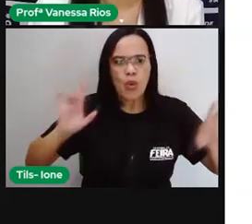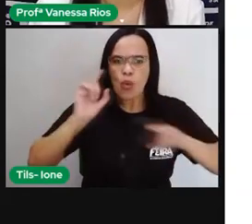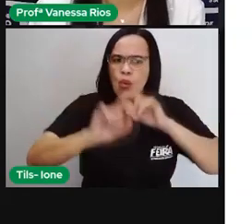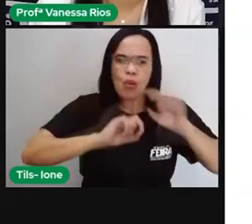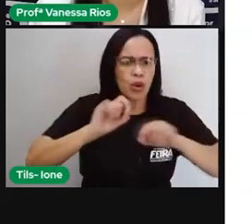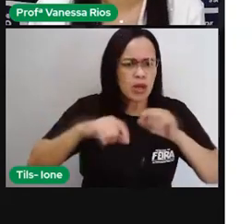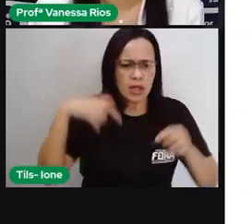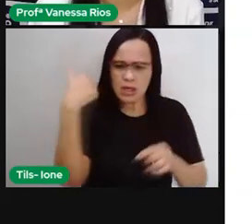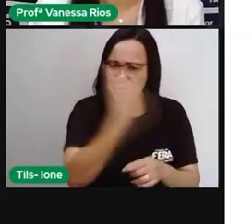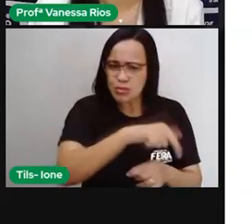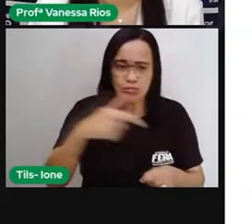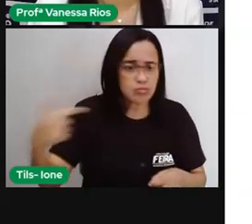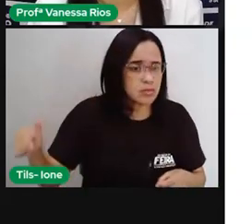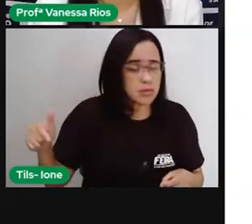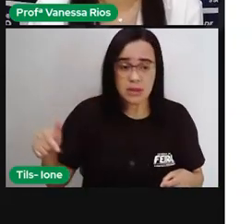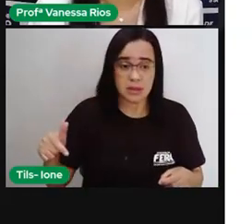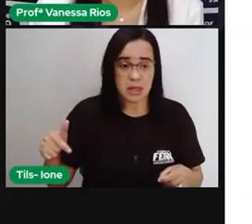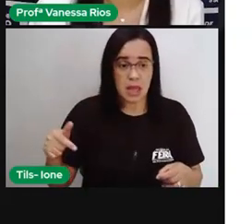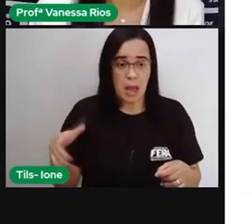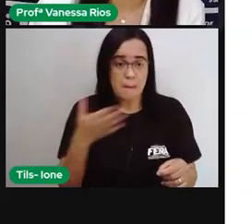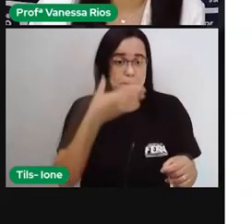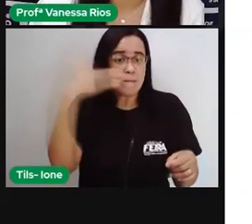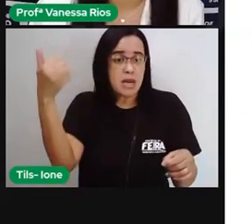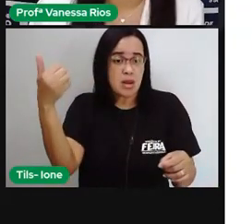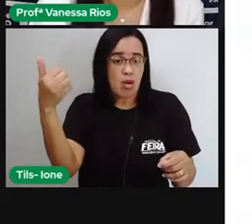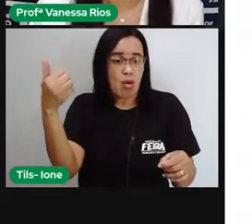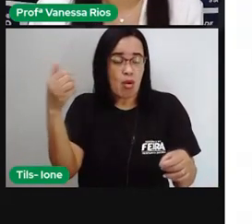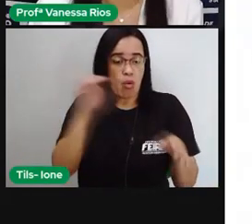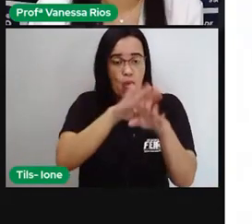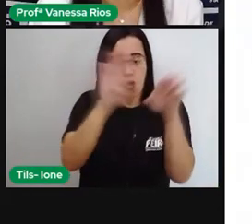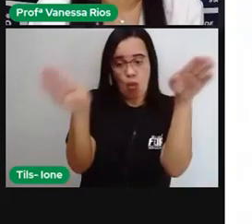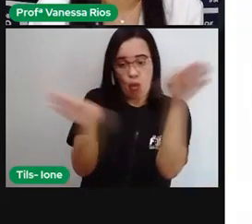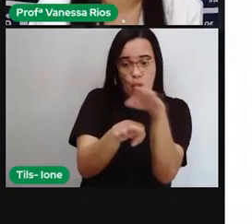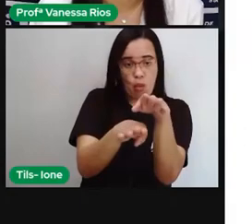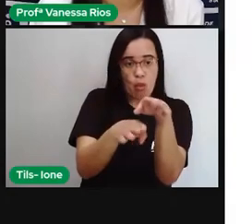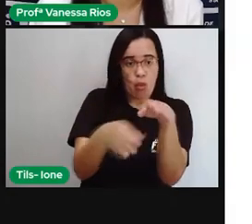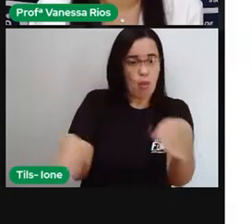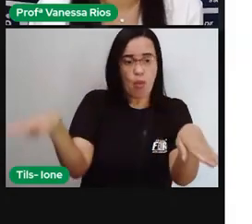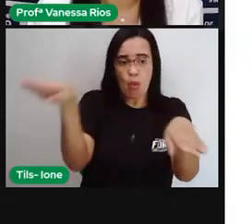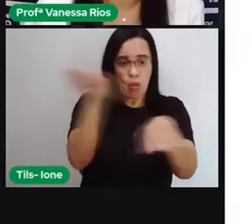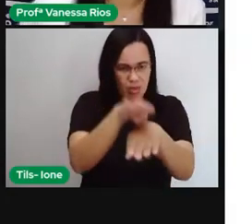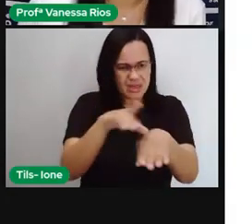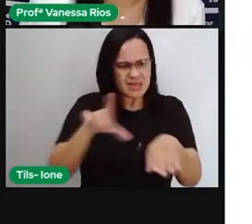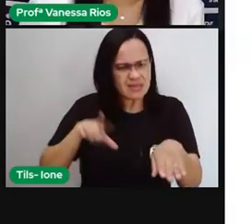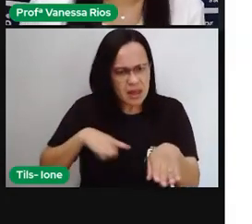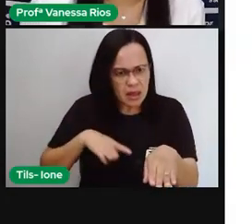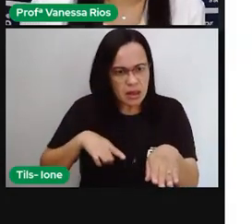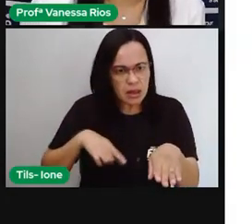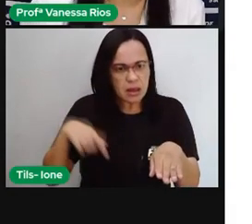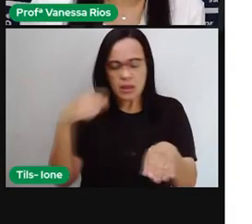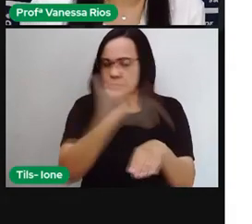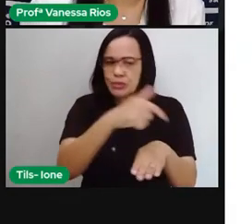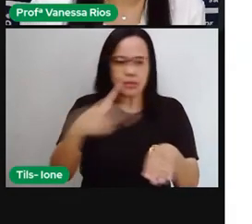nenhuma raça ou nenhuma etnia superior ou inferior à outra.